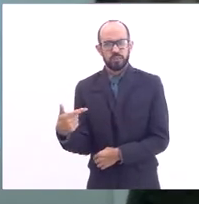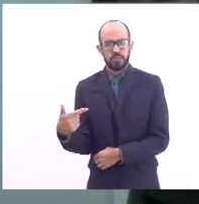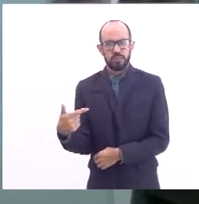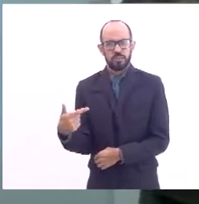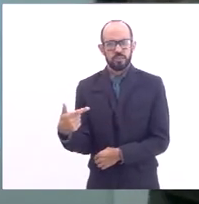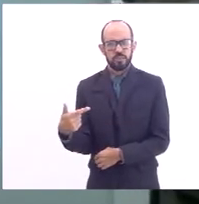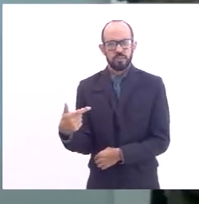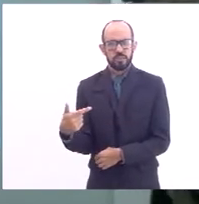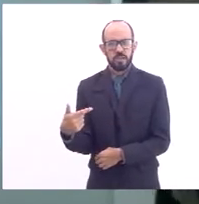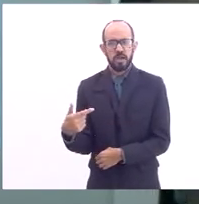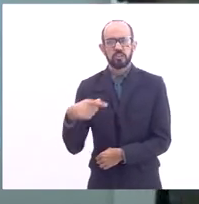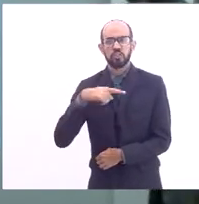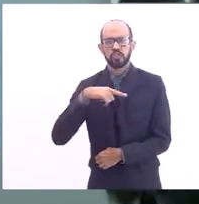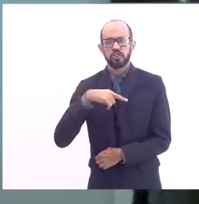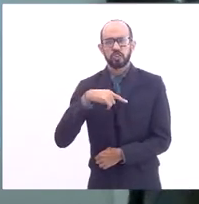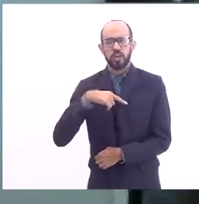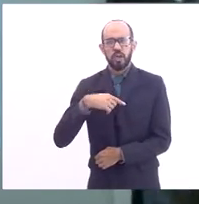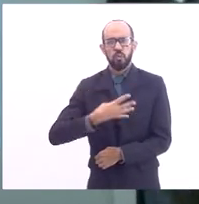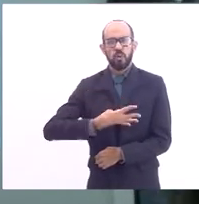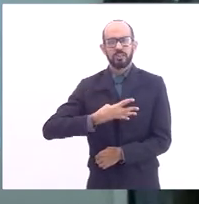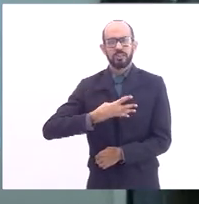2022. Está previsto para esse ano